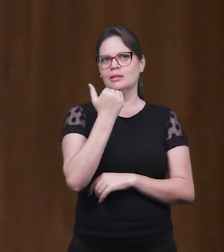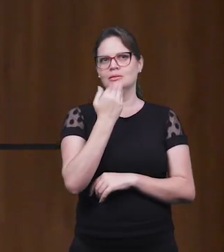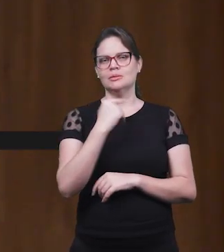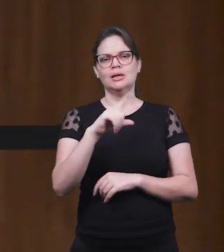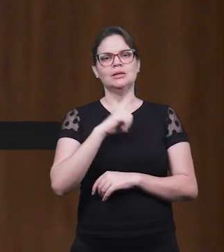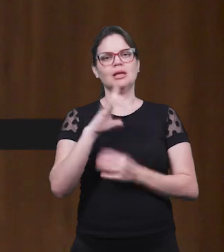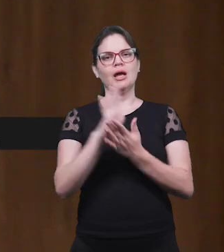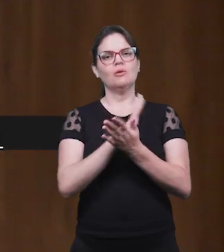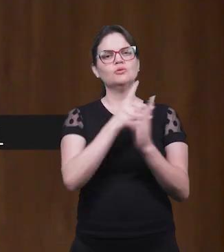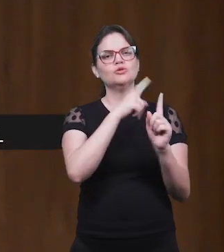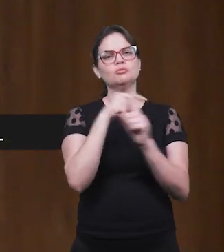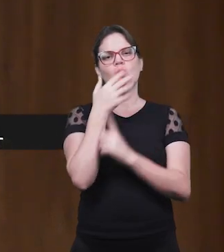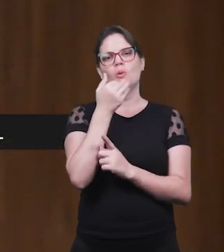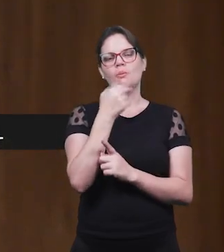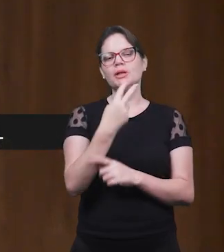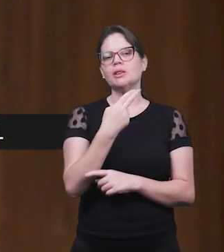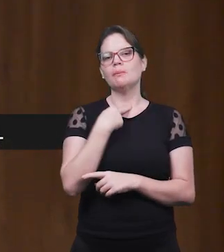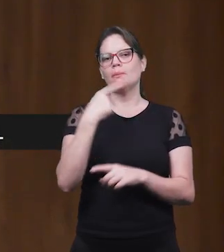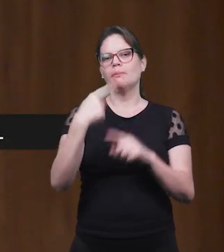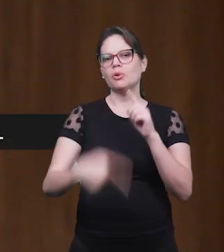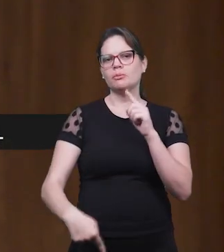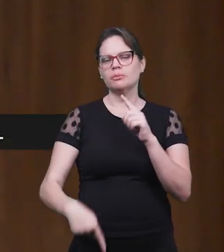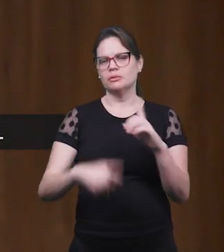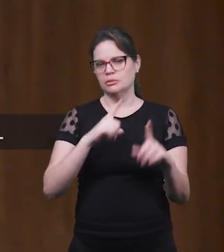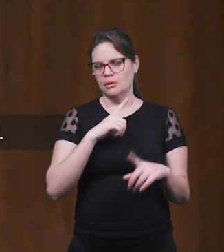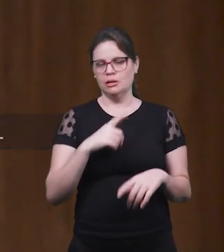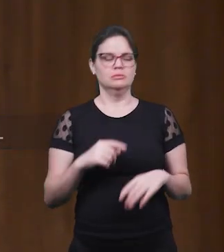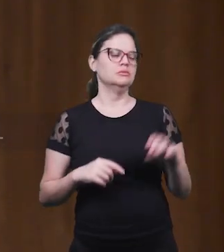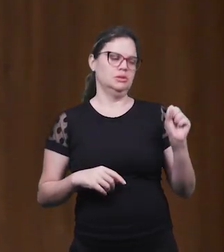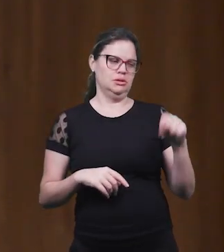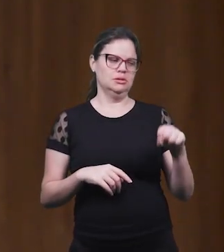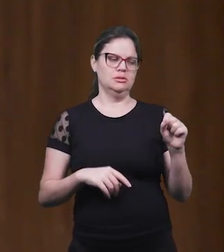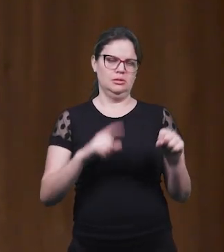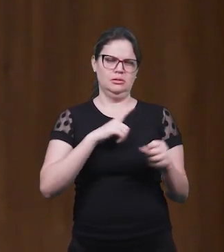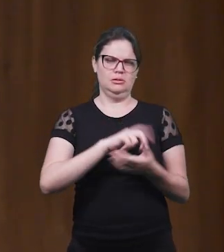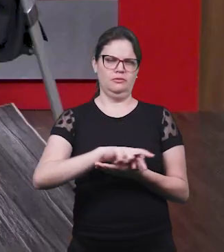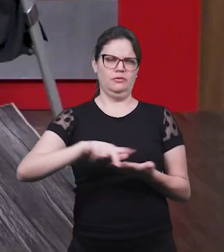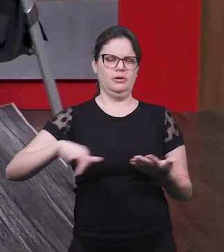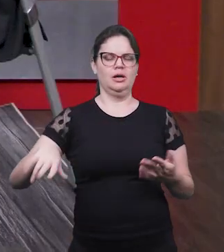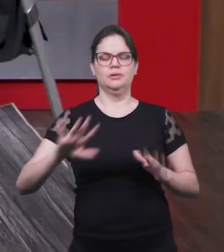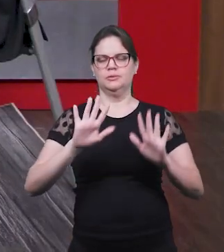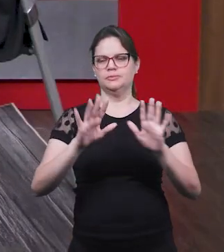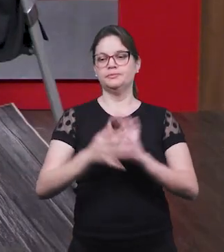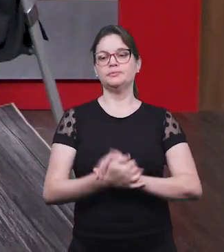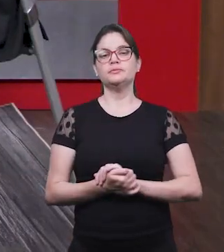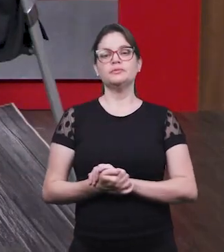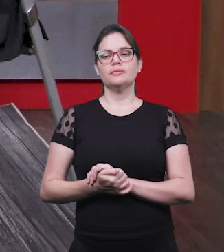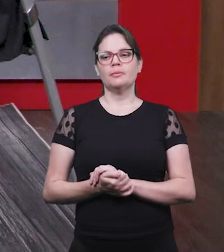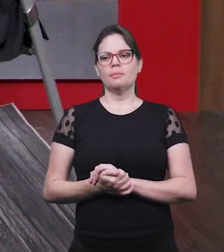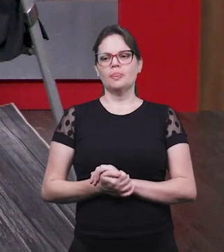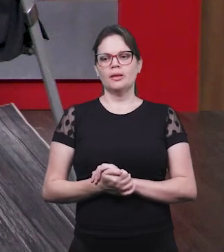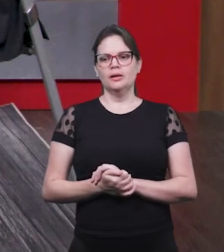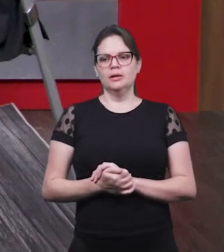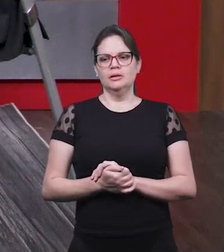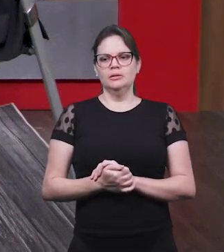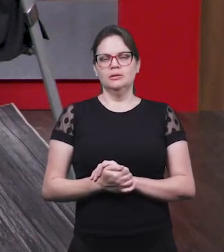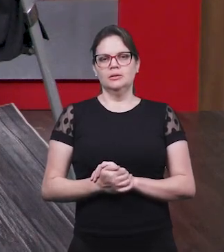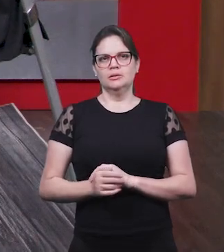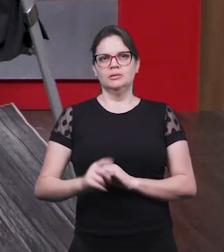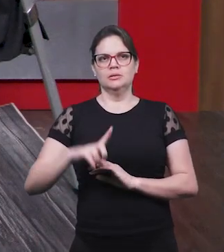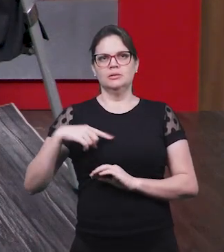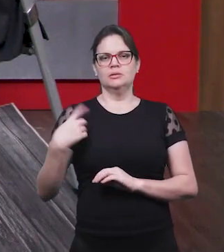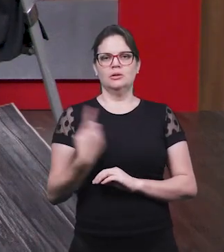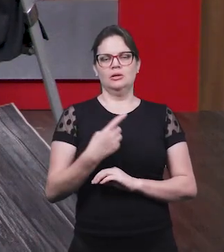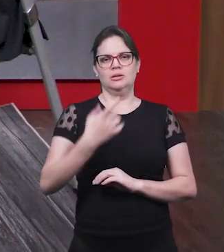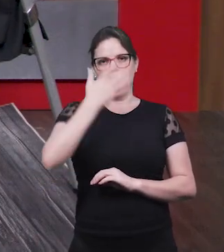deve ser evitado, proibido? Sim, existem vários. Que mais comumente as